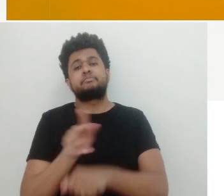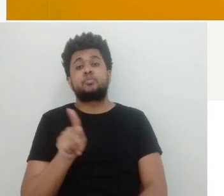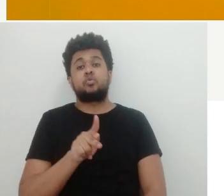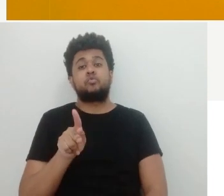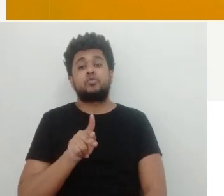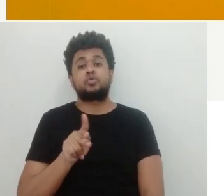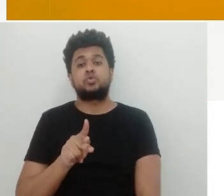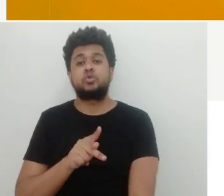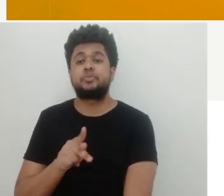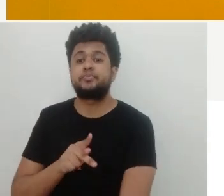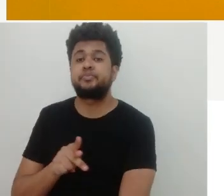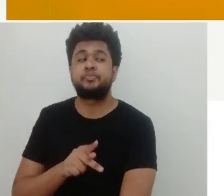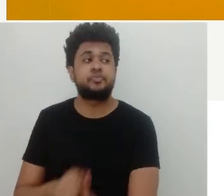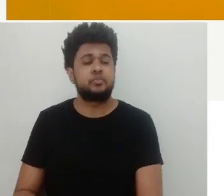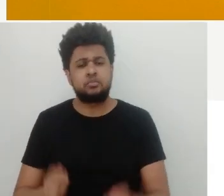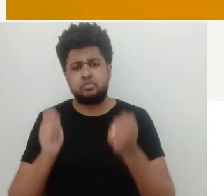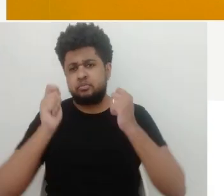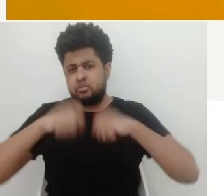o espanhol